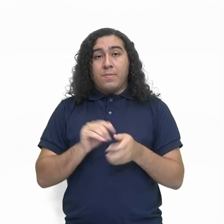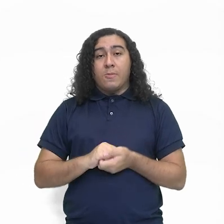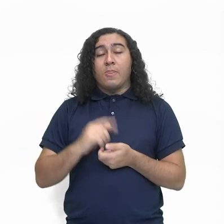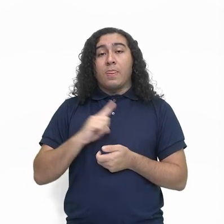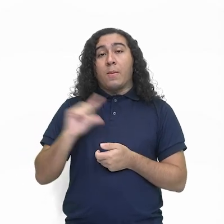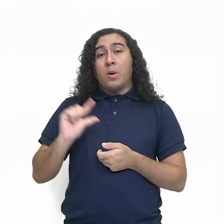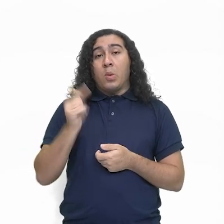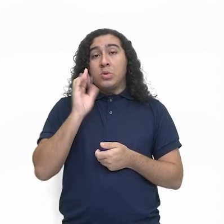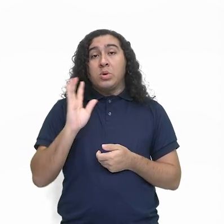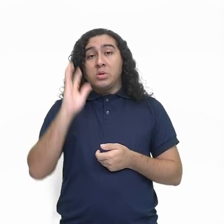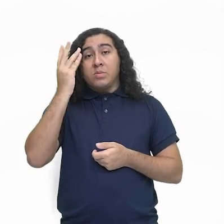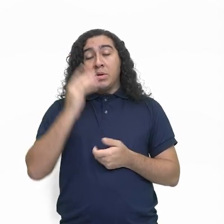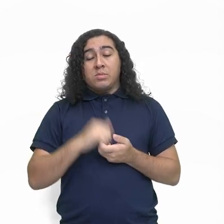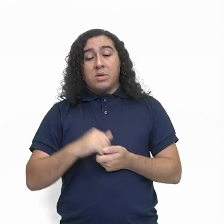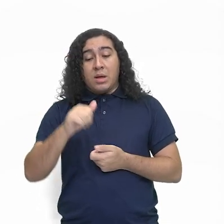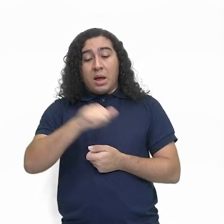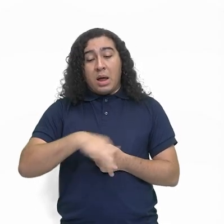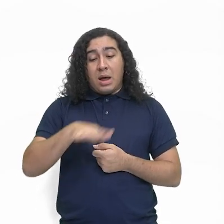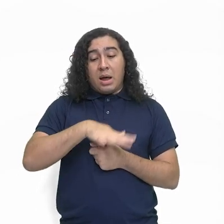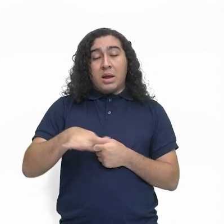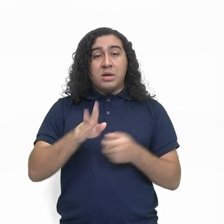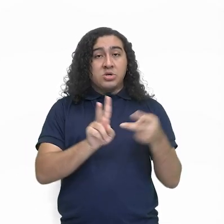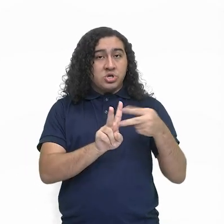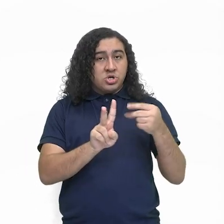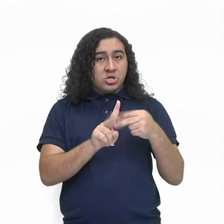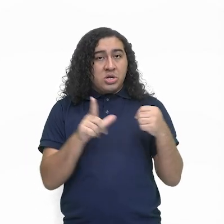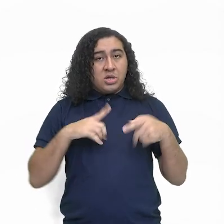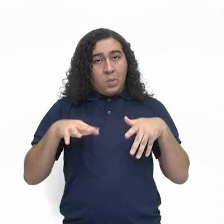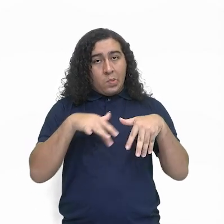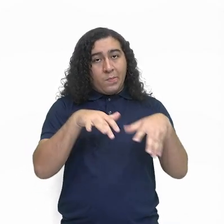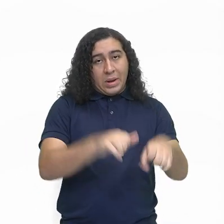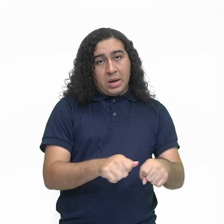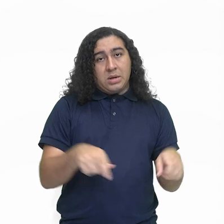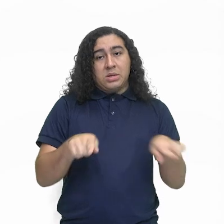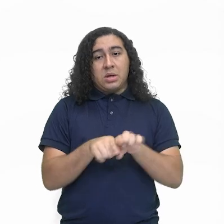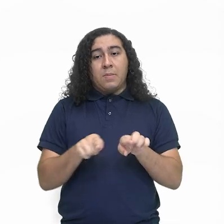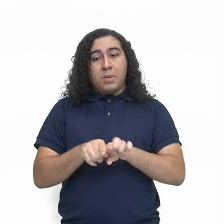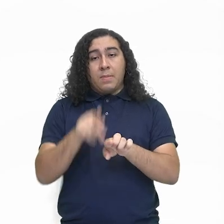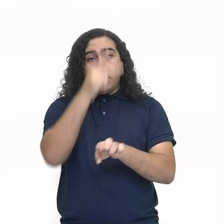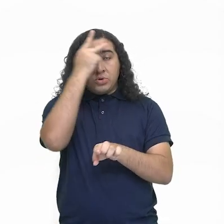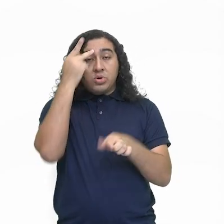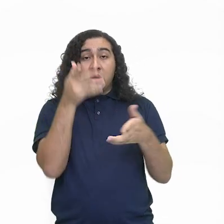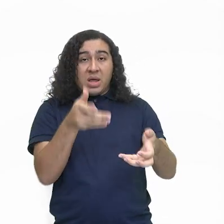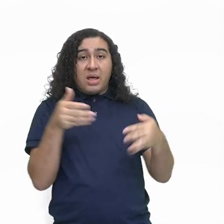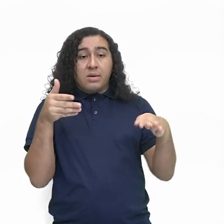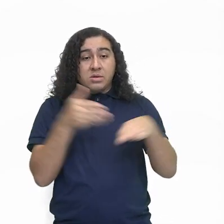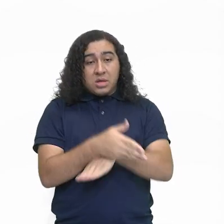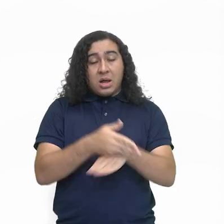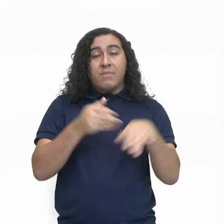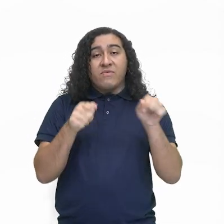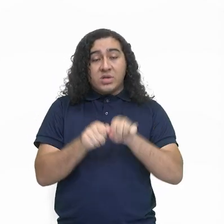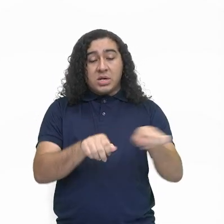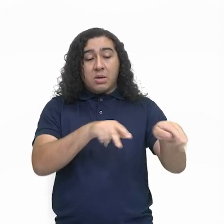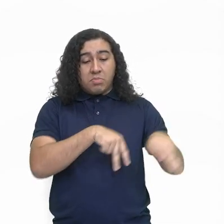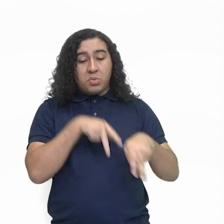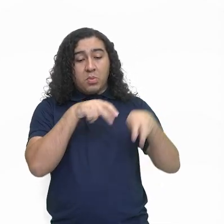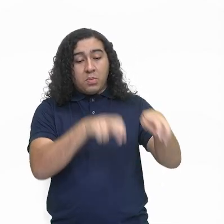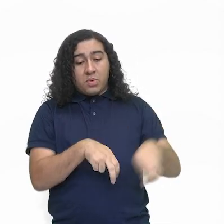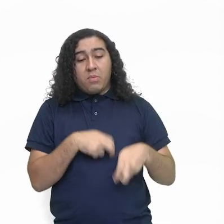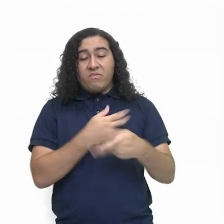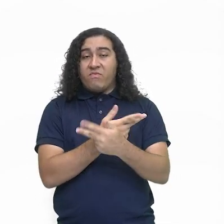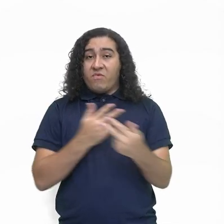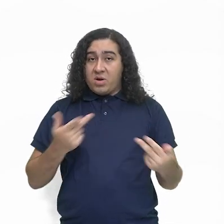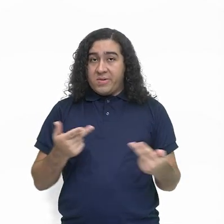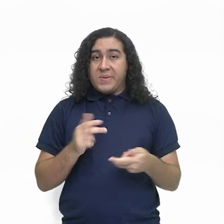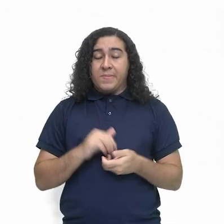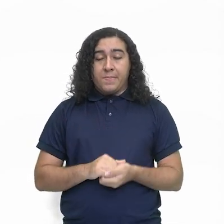outra situação, né? Áreas de terras indígenas sendo ocupadas, o pessoal quer entrar mesmo para produzir ali e